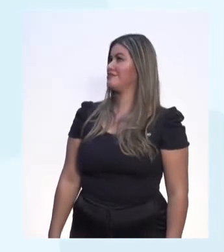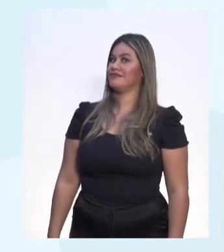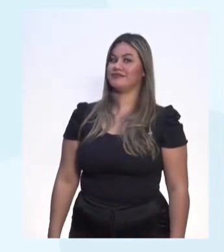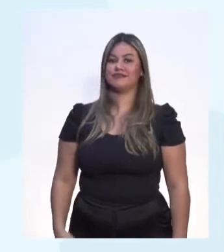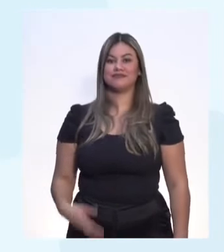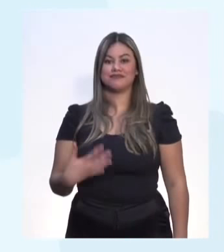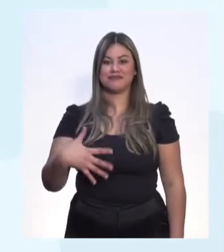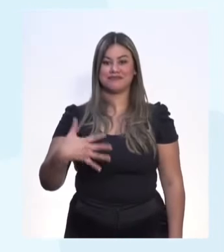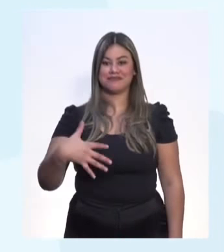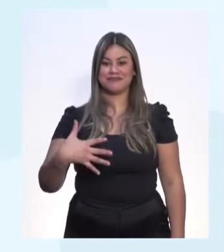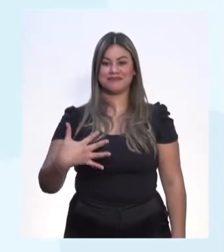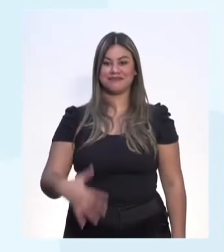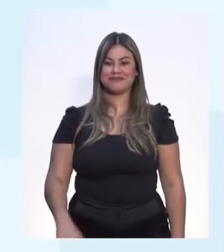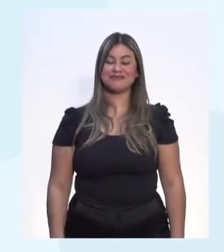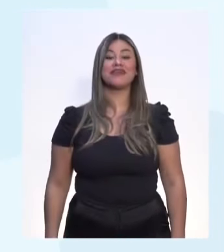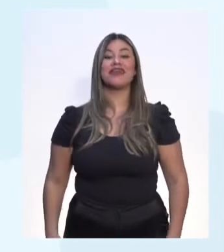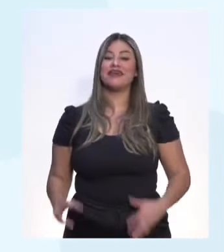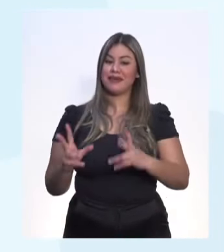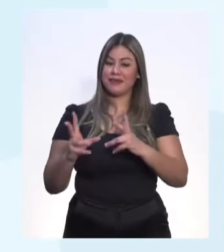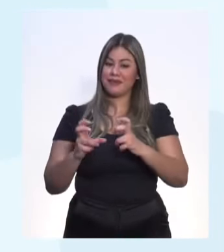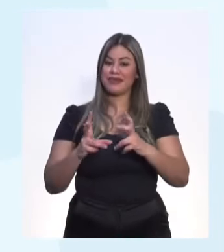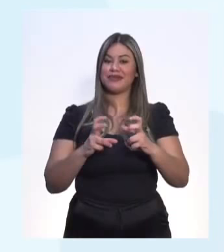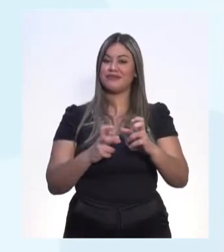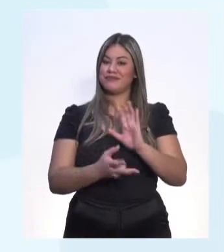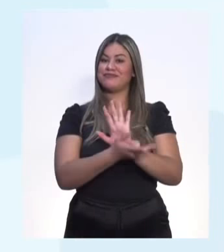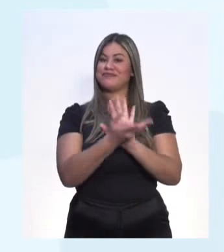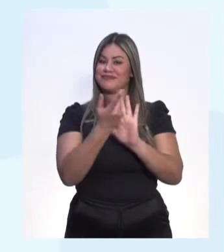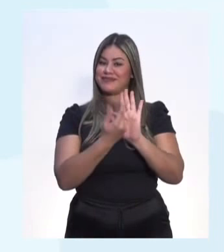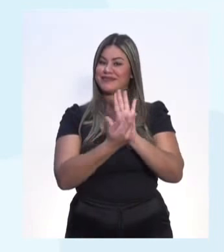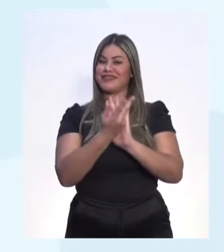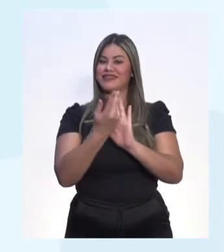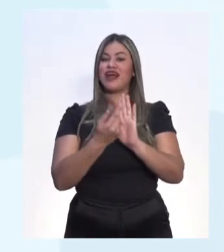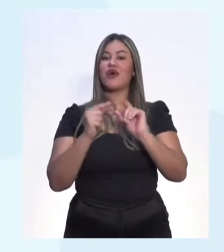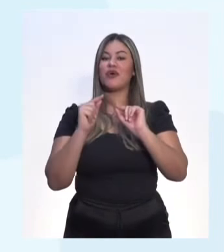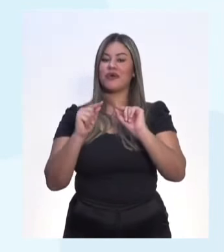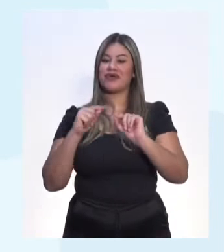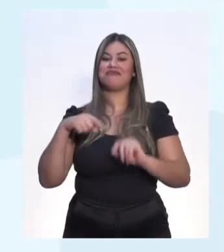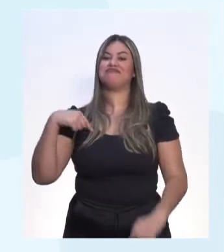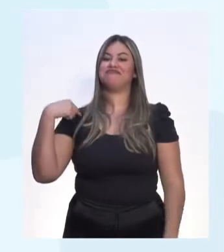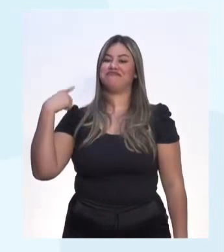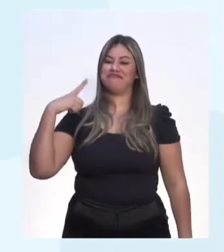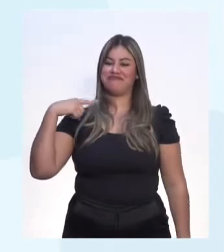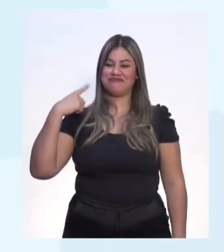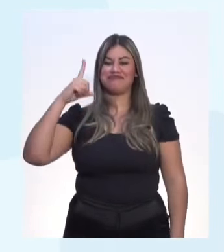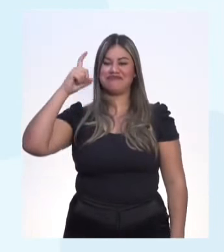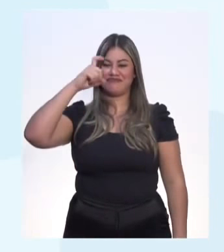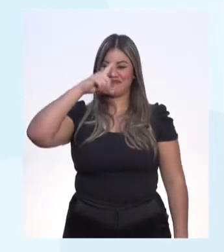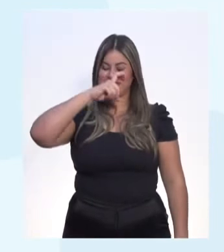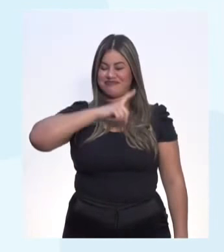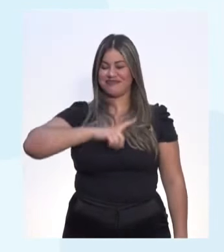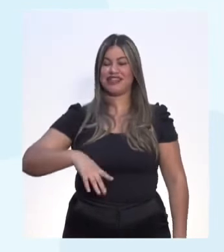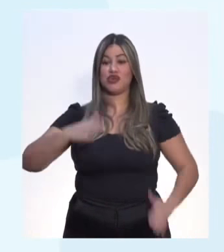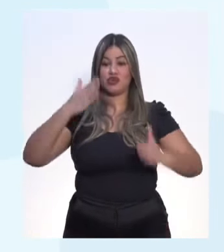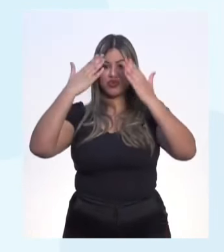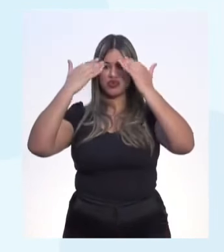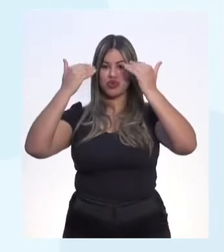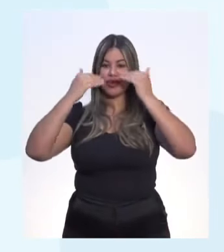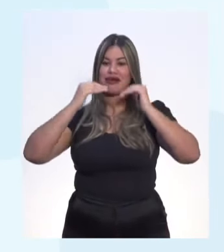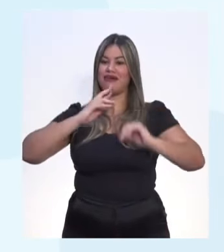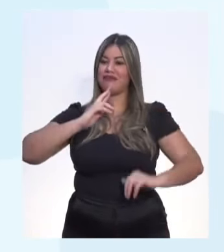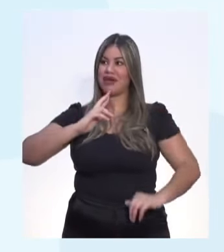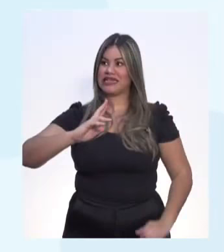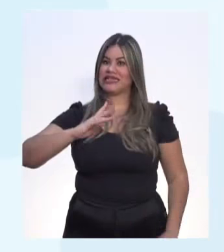numeração dos Maias já deu pra perceber que pelo desenho é louco mesmo tá essa Eu tava ferrada Pois é